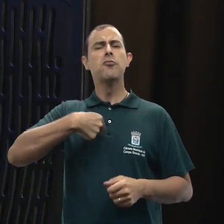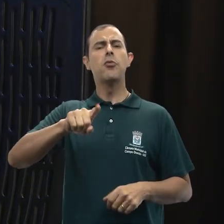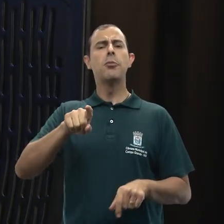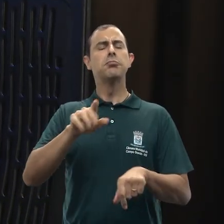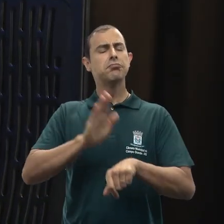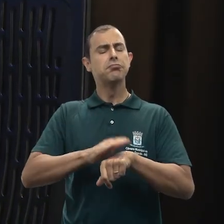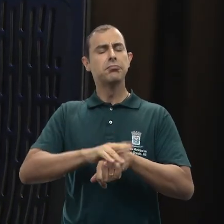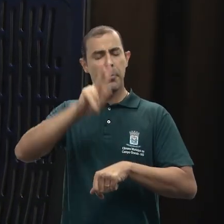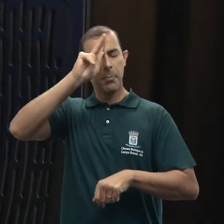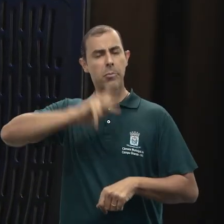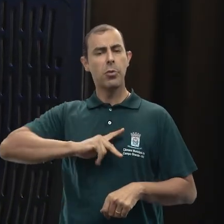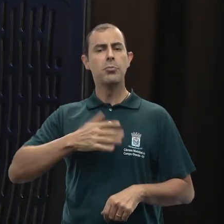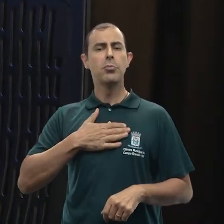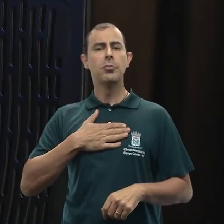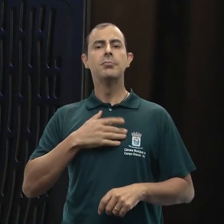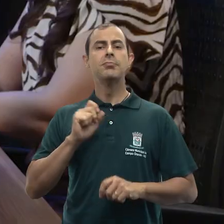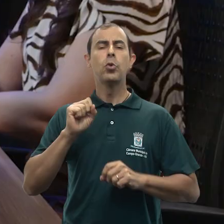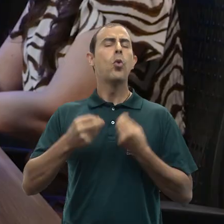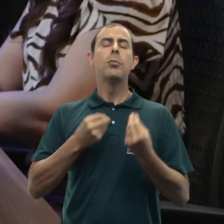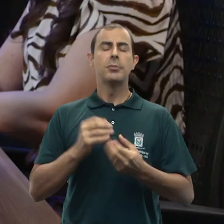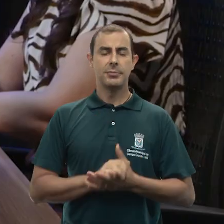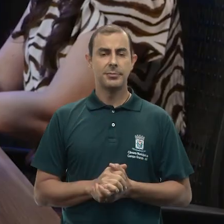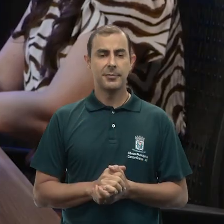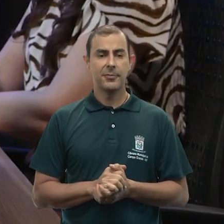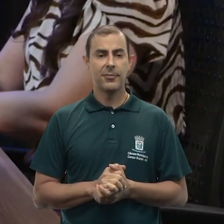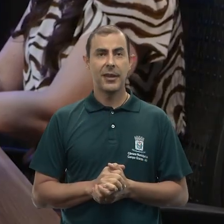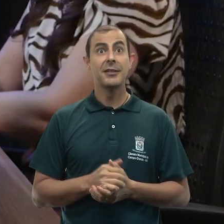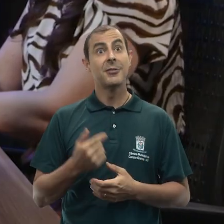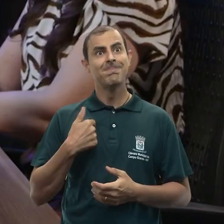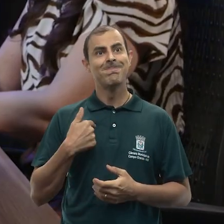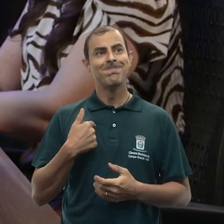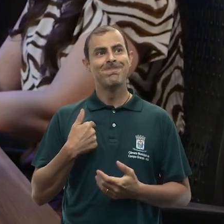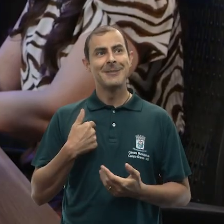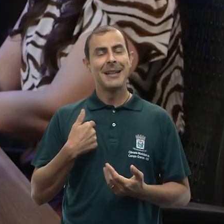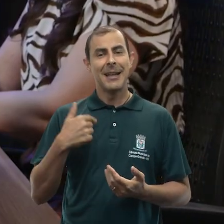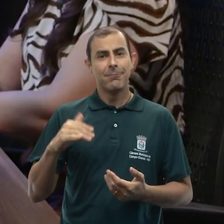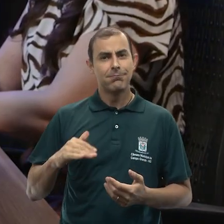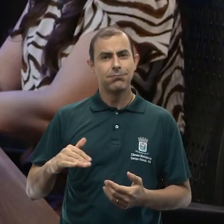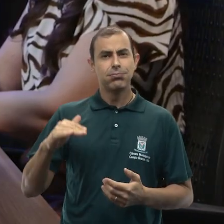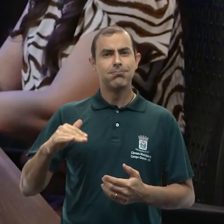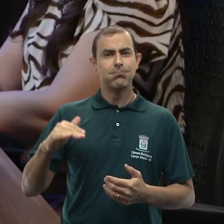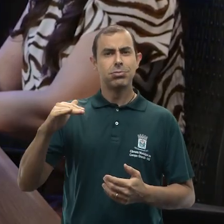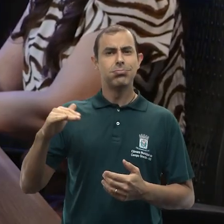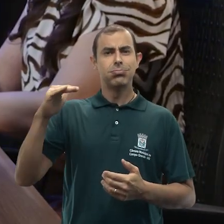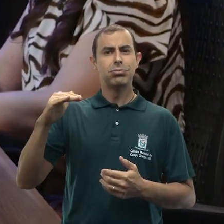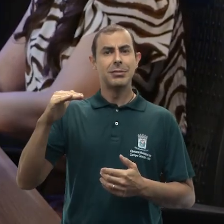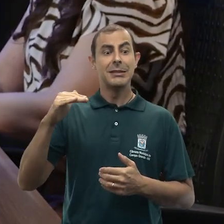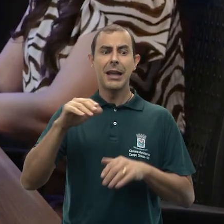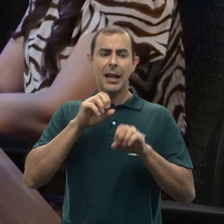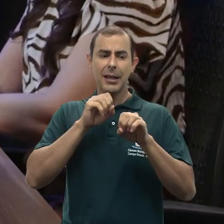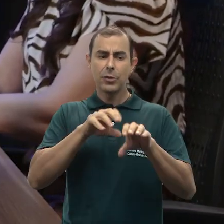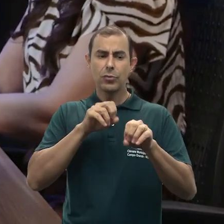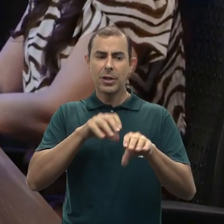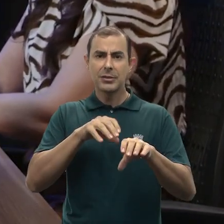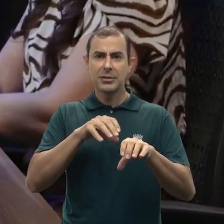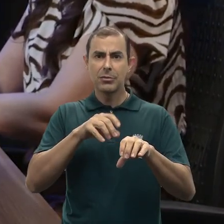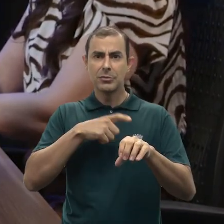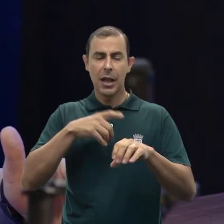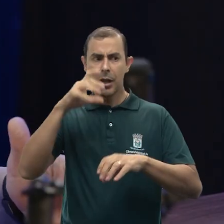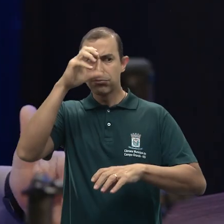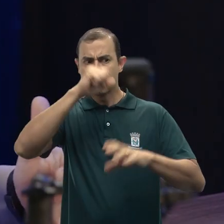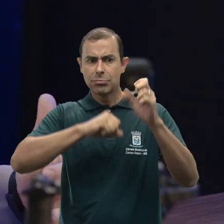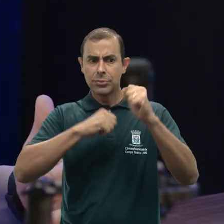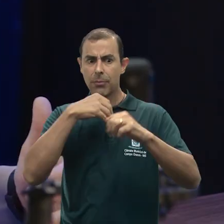um representante do povo. Quando você cresce e a educação vai te acompanhando em tudo que você